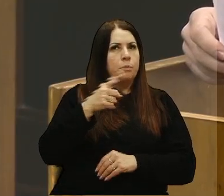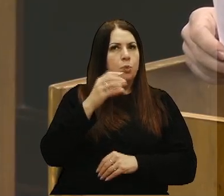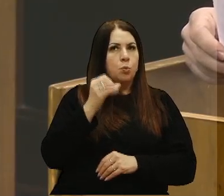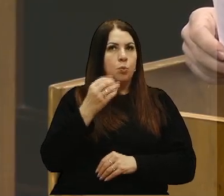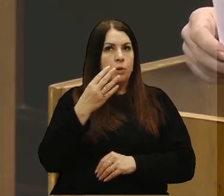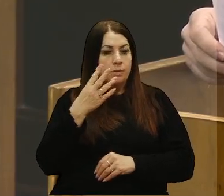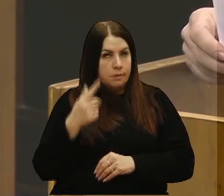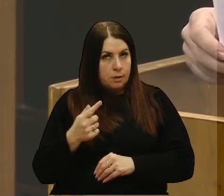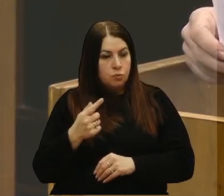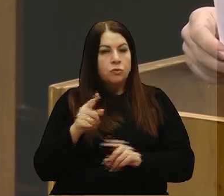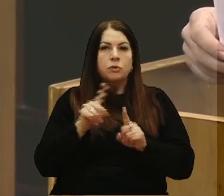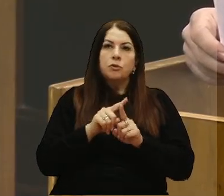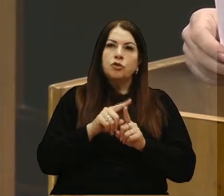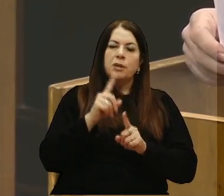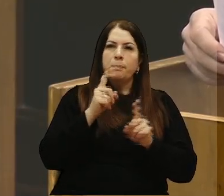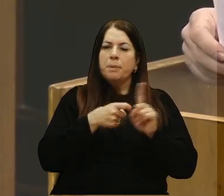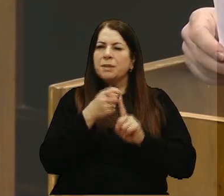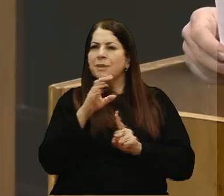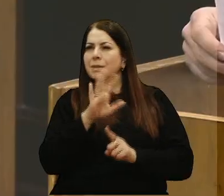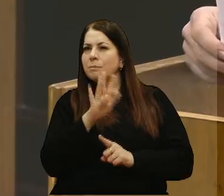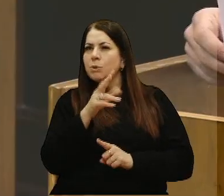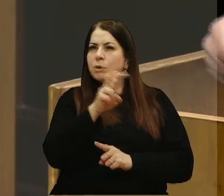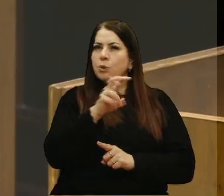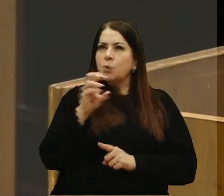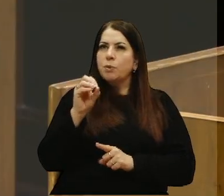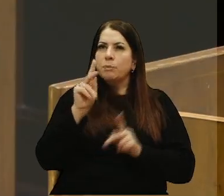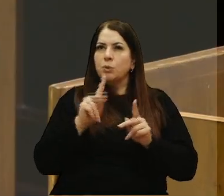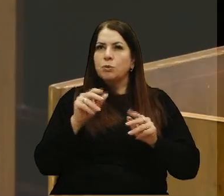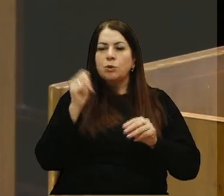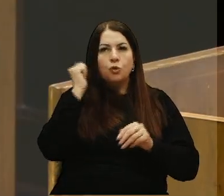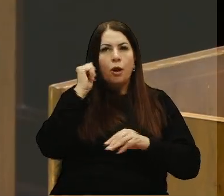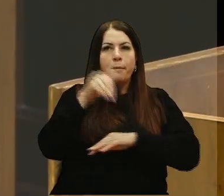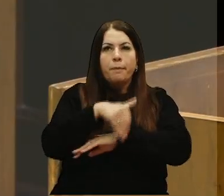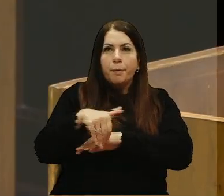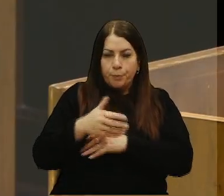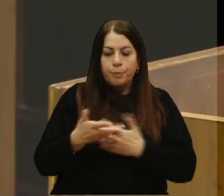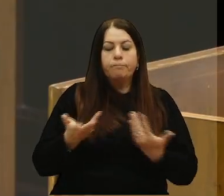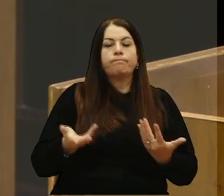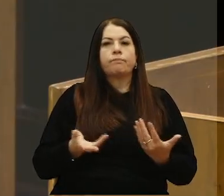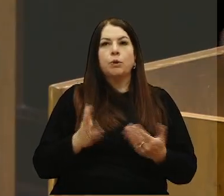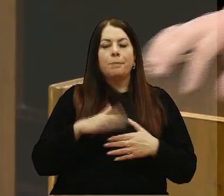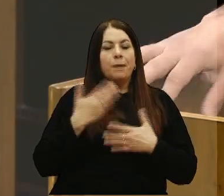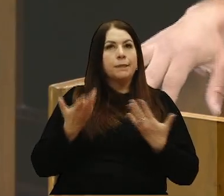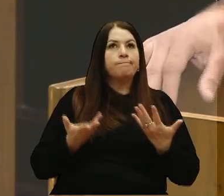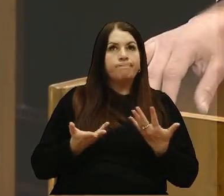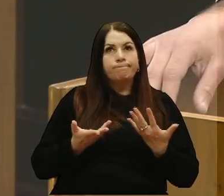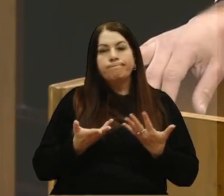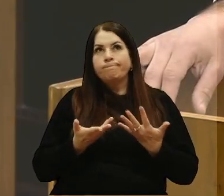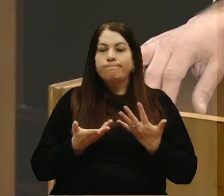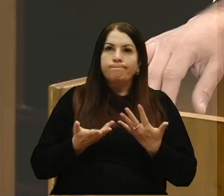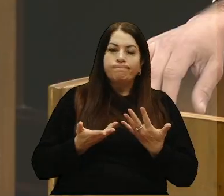1.047 e que mensalmente são em torno de 550 moradores. Mas o que mais me deixa